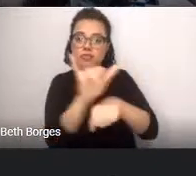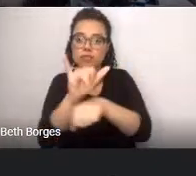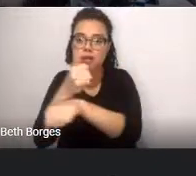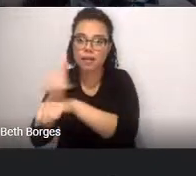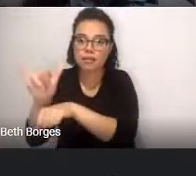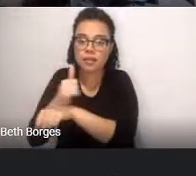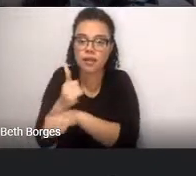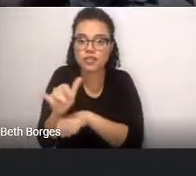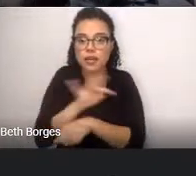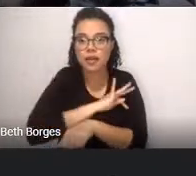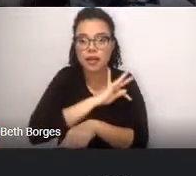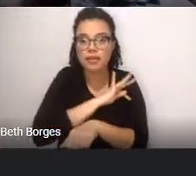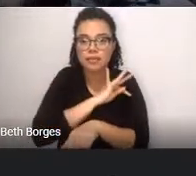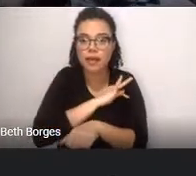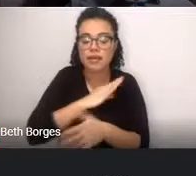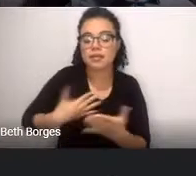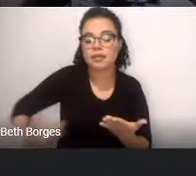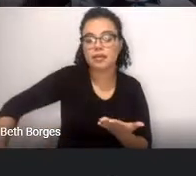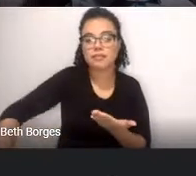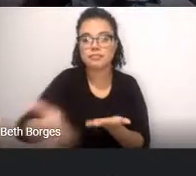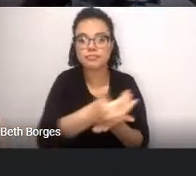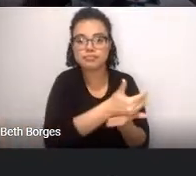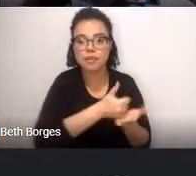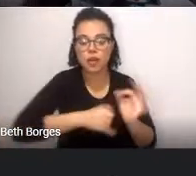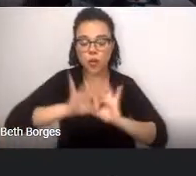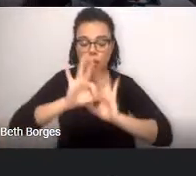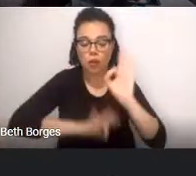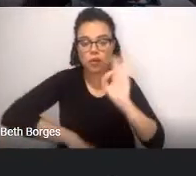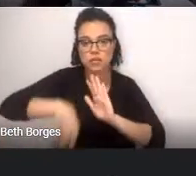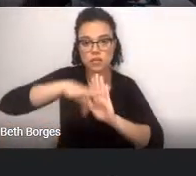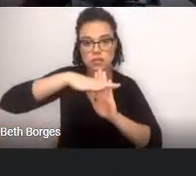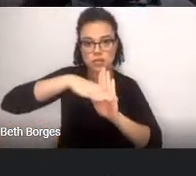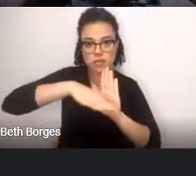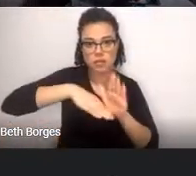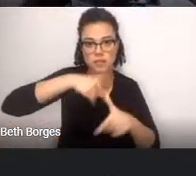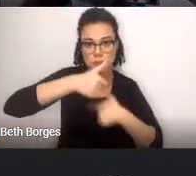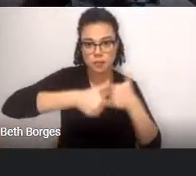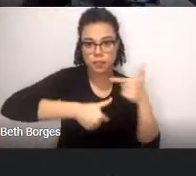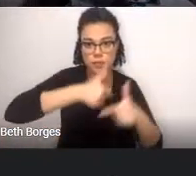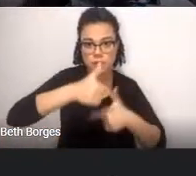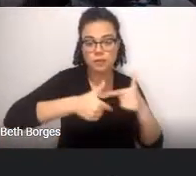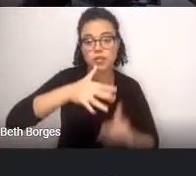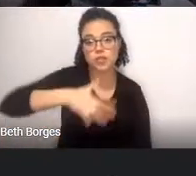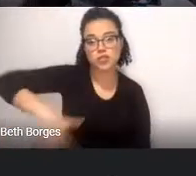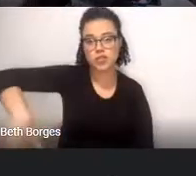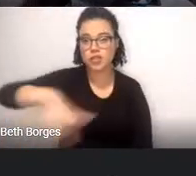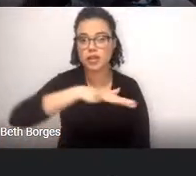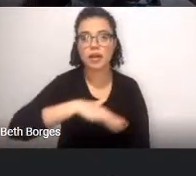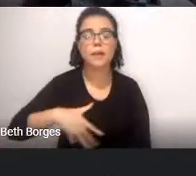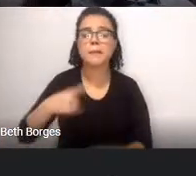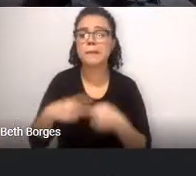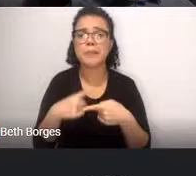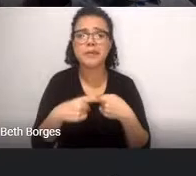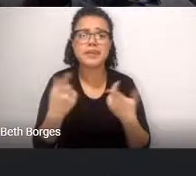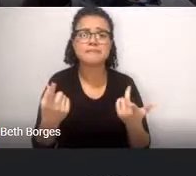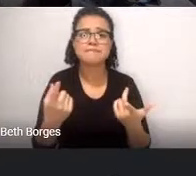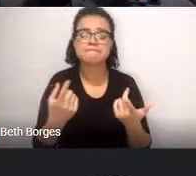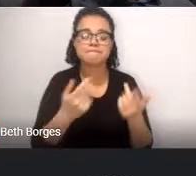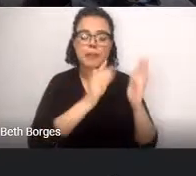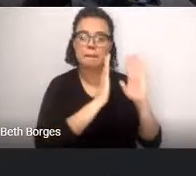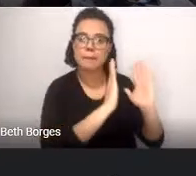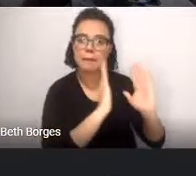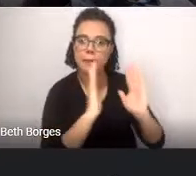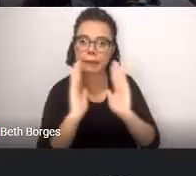um protocolo que já já vocês vão conhecer de uma forma geral, que não tem como eu explicar aqui passo a passo, porque